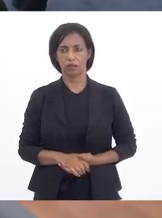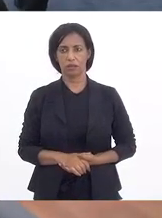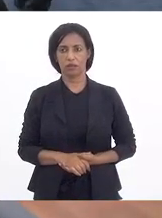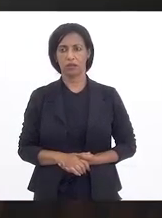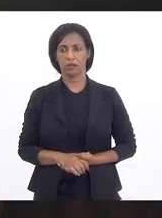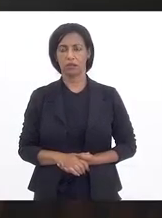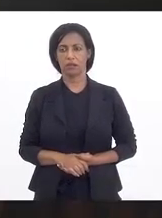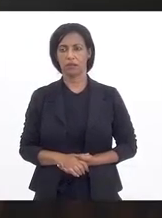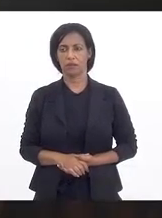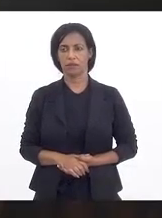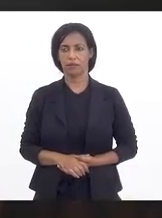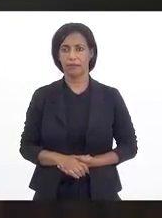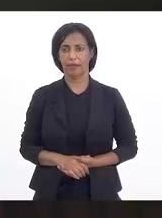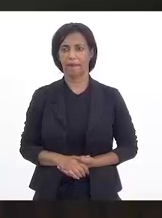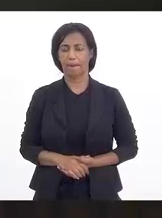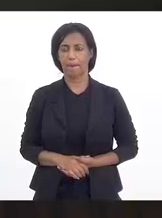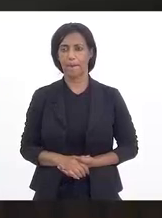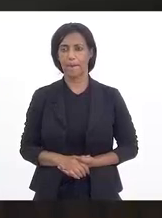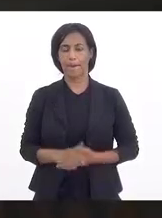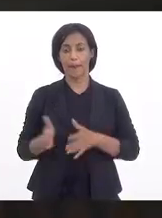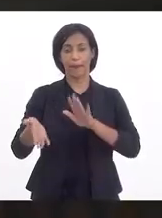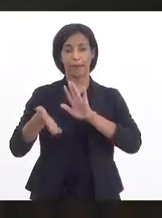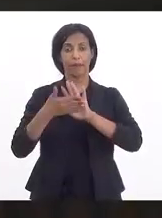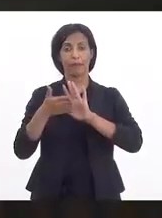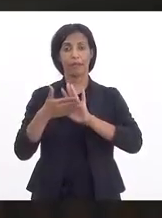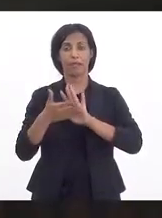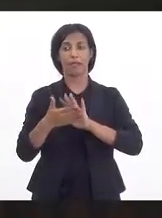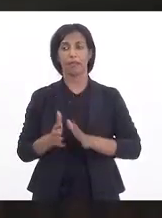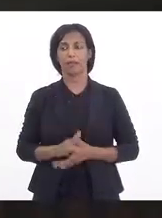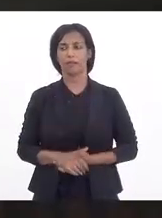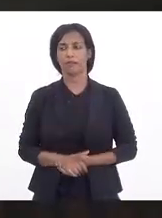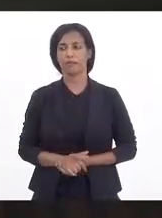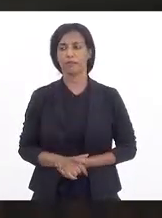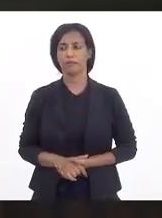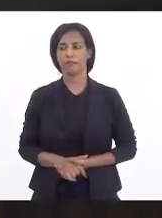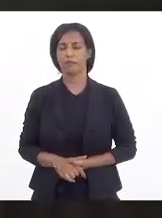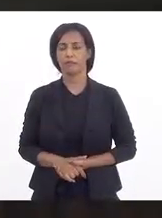o deputado Charles Batista emitir parecer